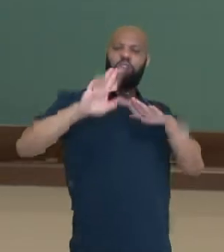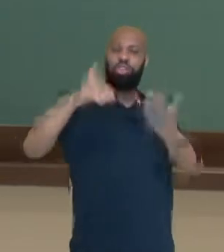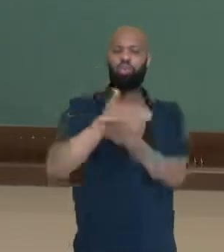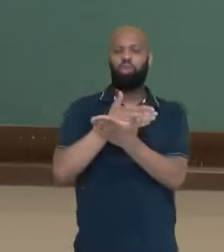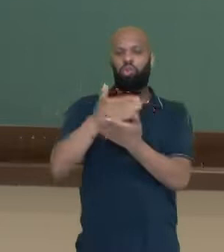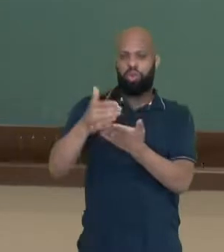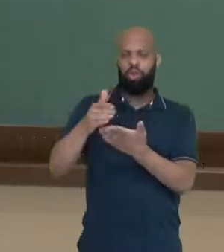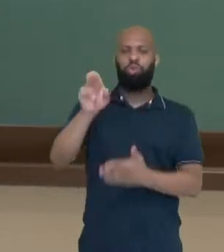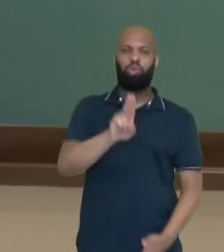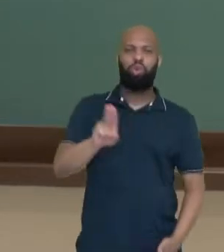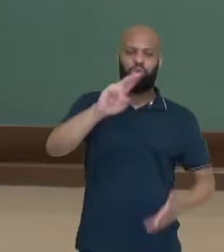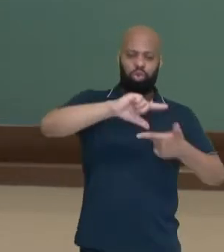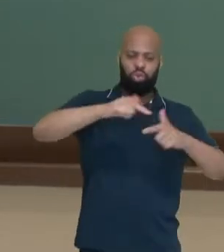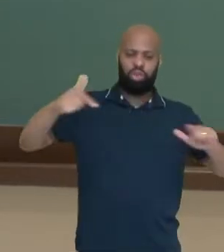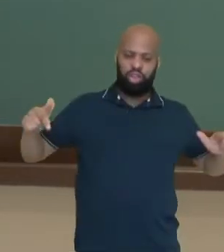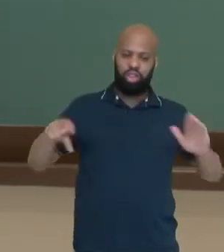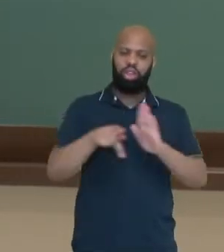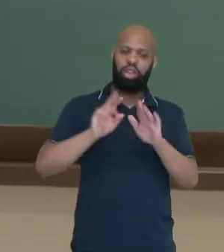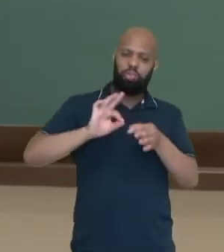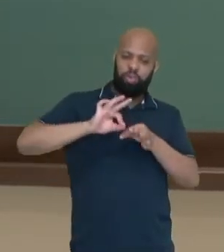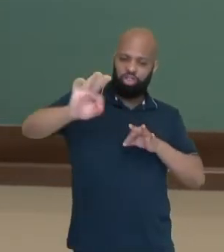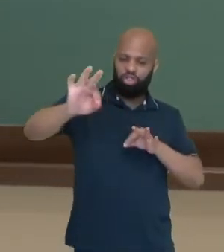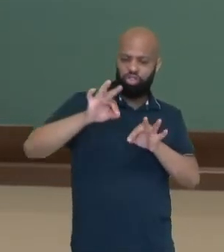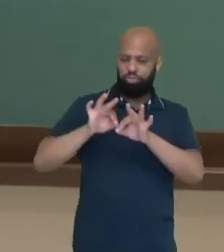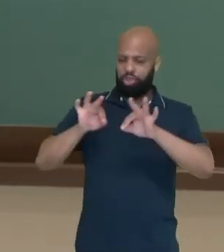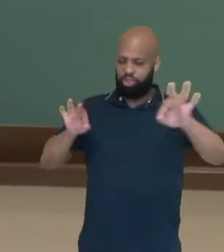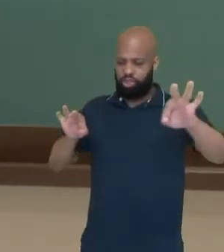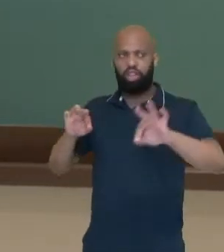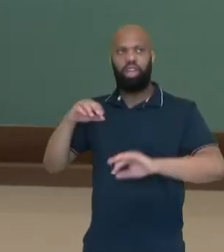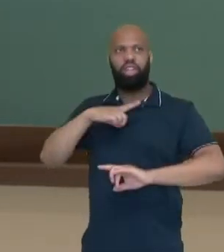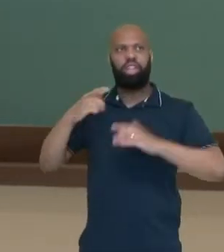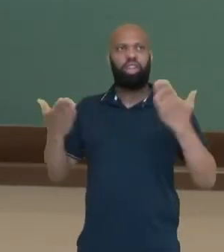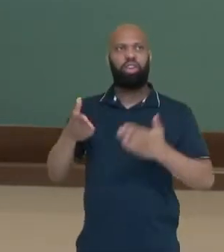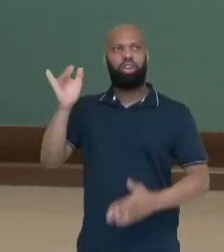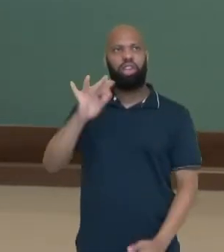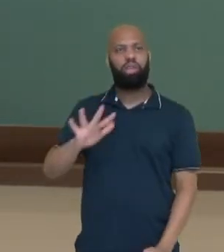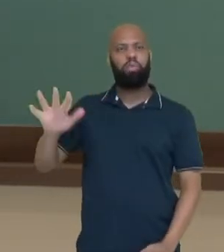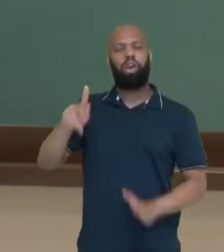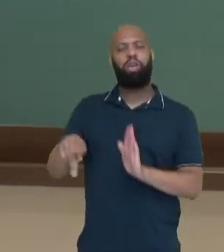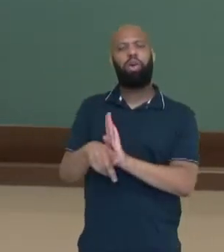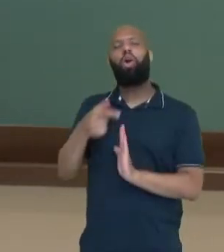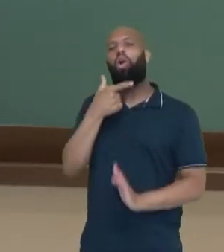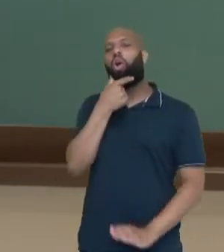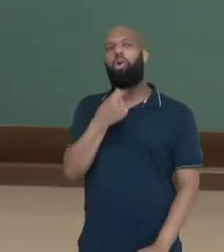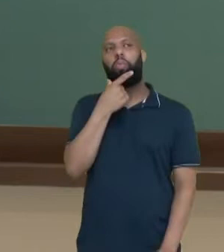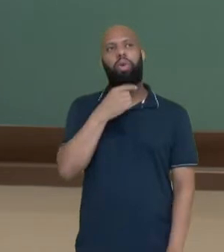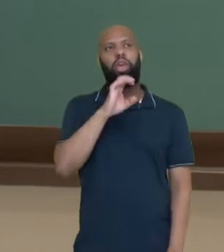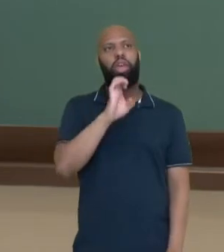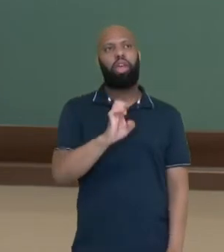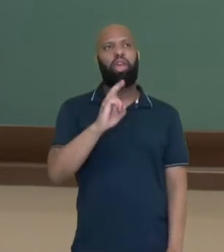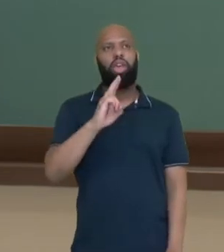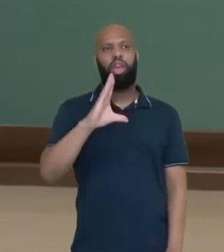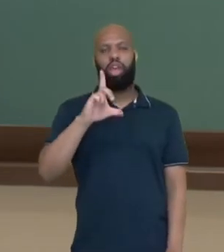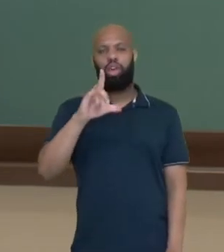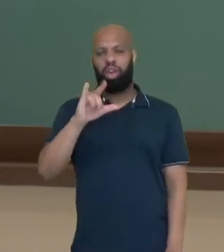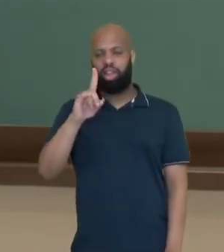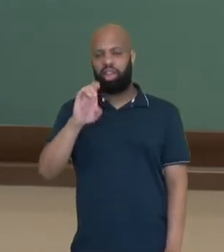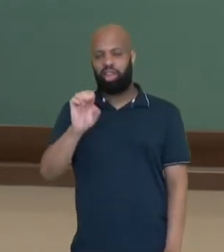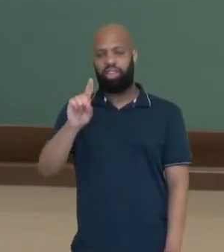foi utilizada para medir extensões. E aqui a gente tem uma imagem do Euclides, que é o grande matemático da